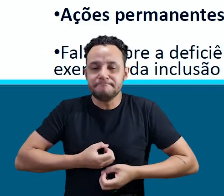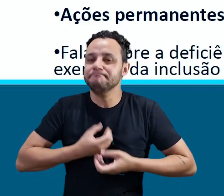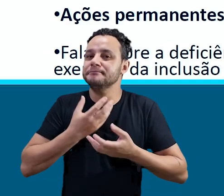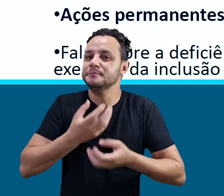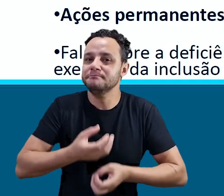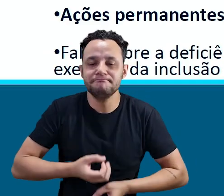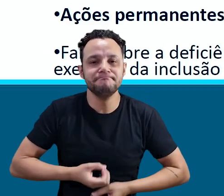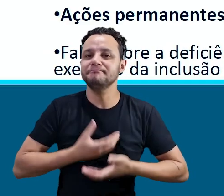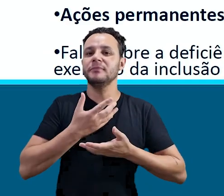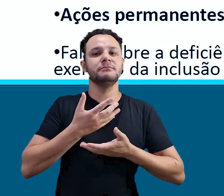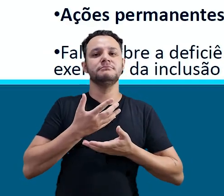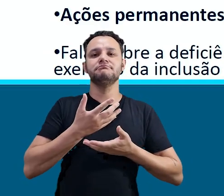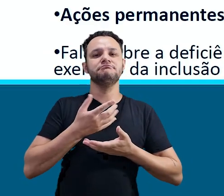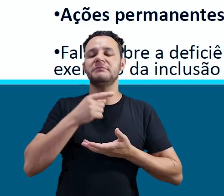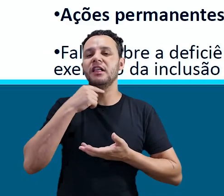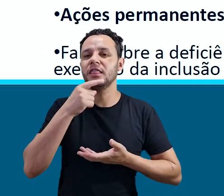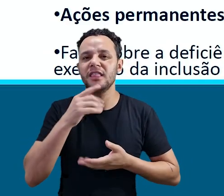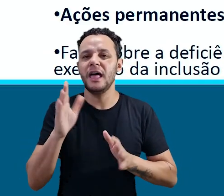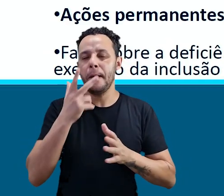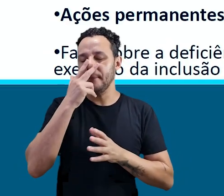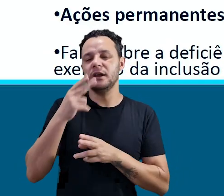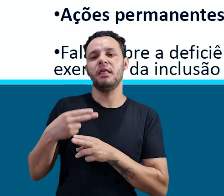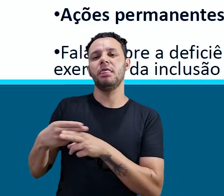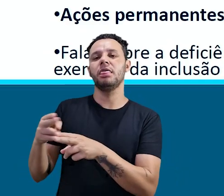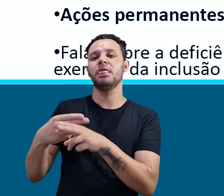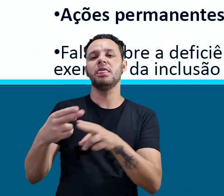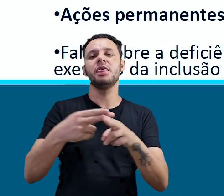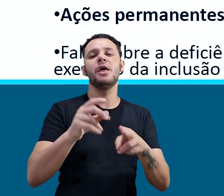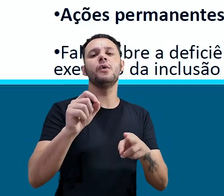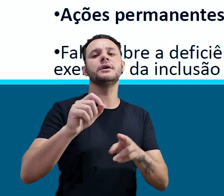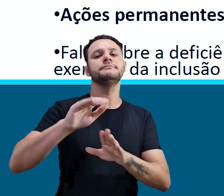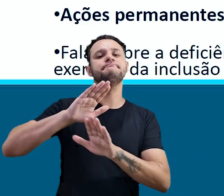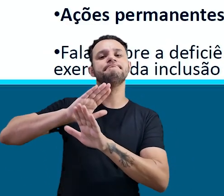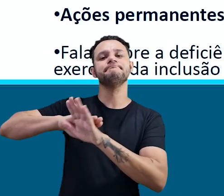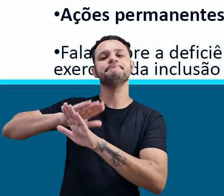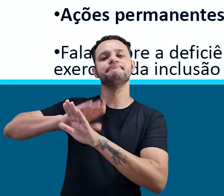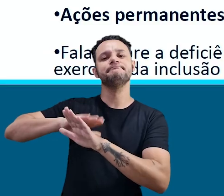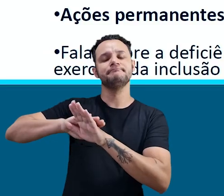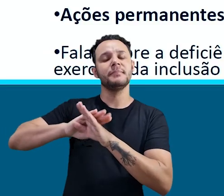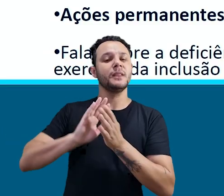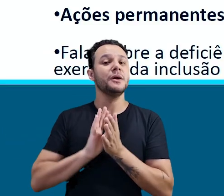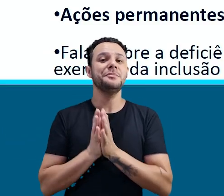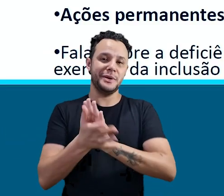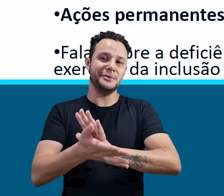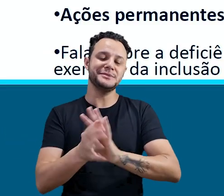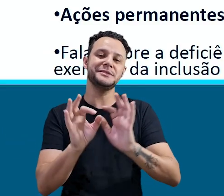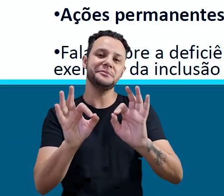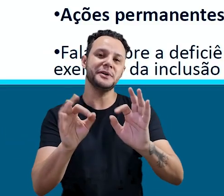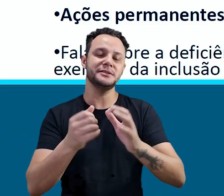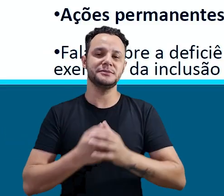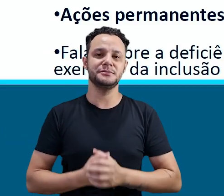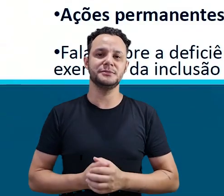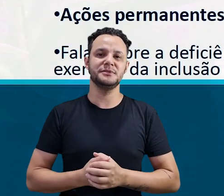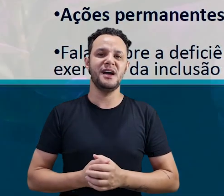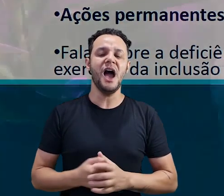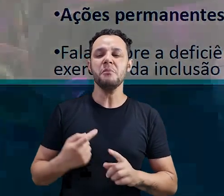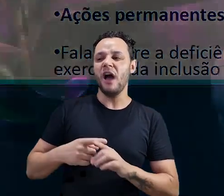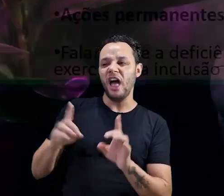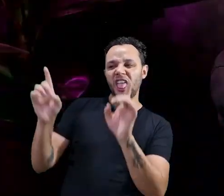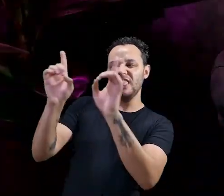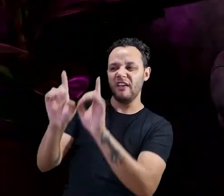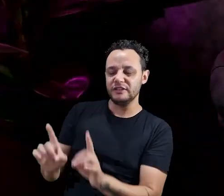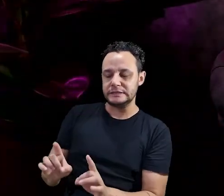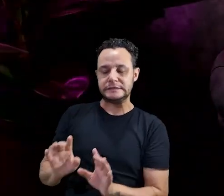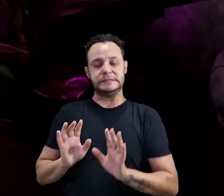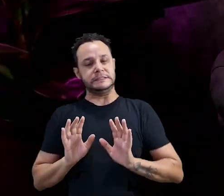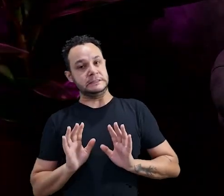eu não falo, eu não uso as palavras e eu tento disfarçar, na verdade eu estou demonstrando que eu tenho preconceito, que eu acho